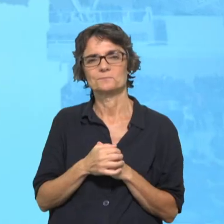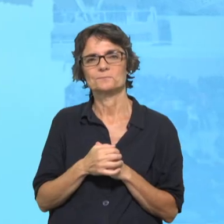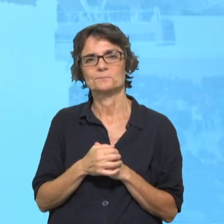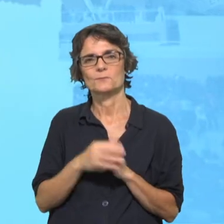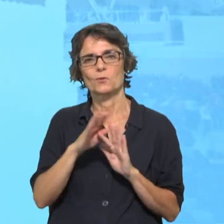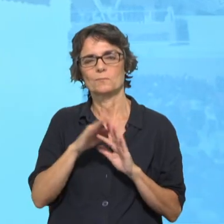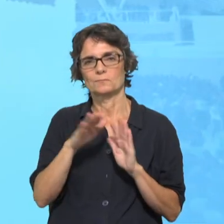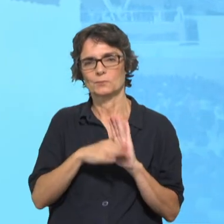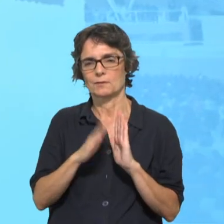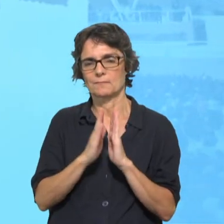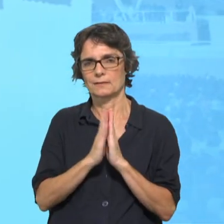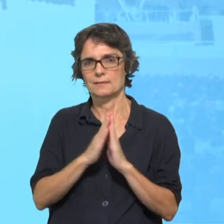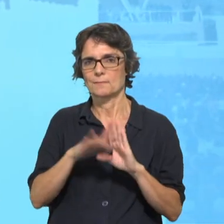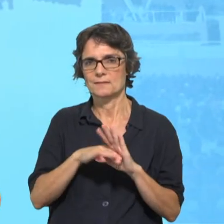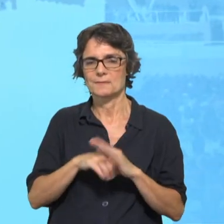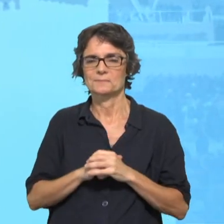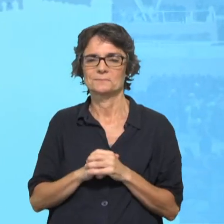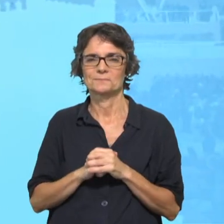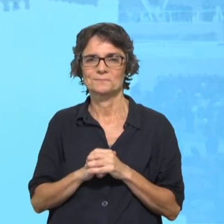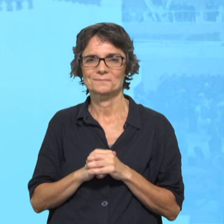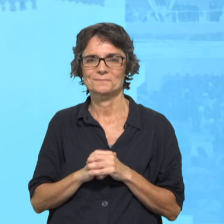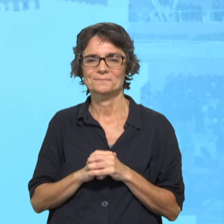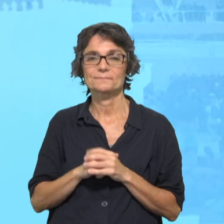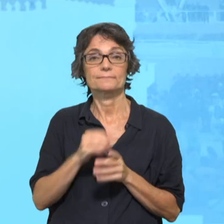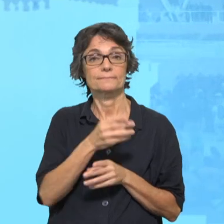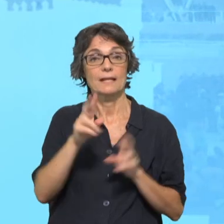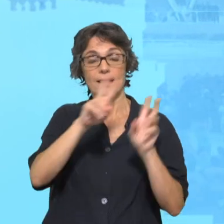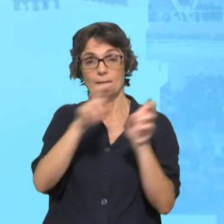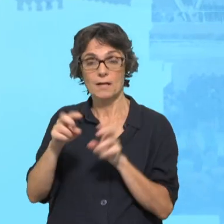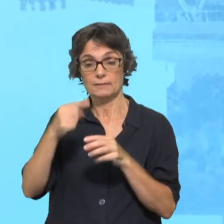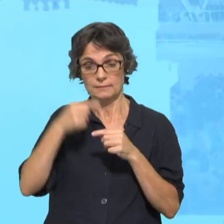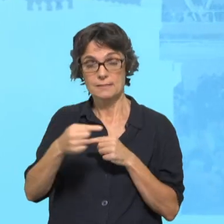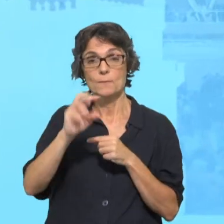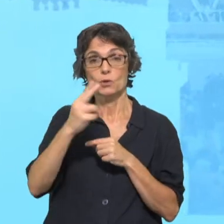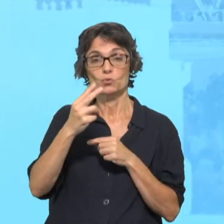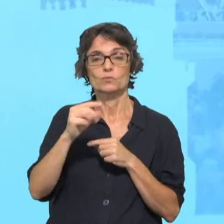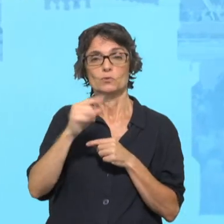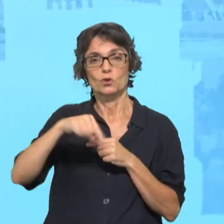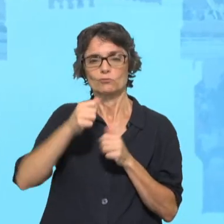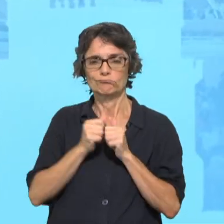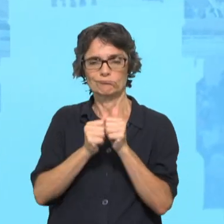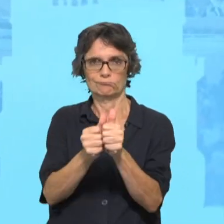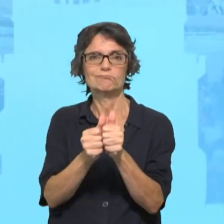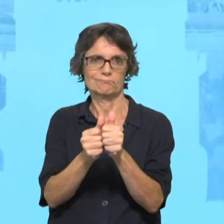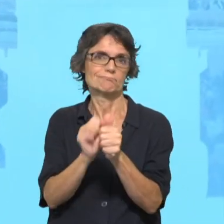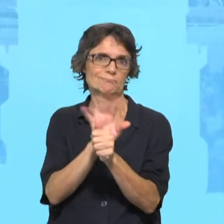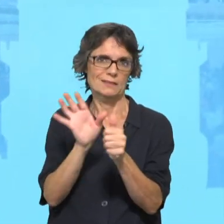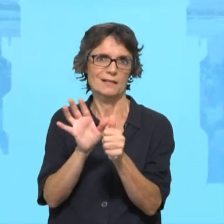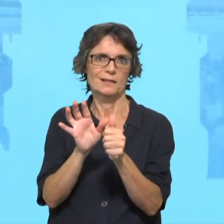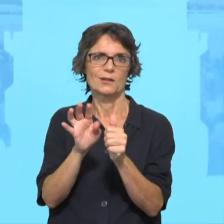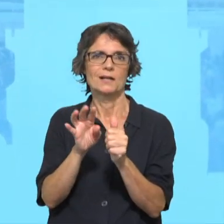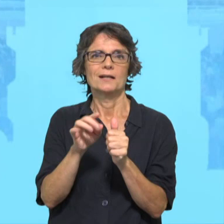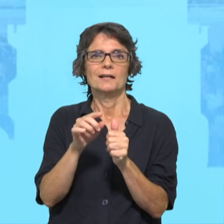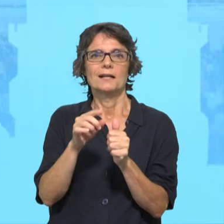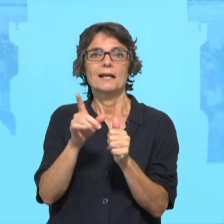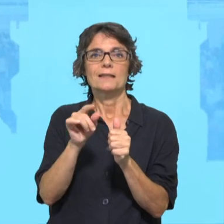programa Eclésia. E estas são temáticas que vão marcar estas semanas de outubro e que vamos acompanhar, como dizia, neste programa, assim